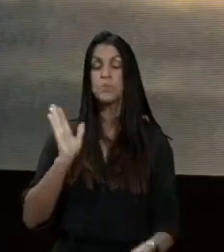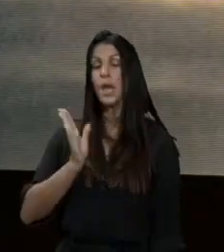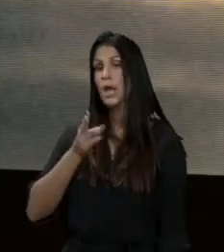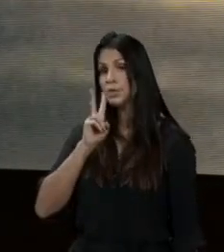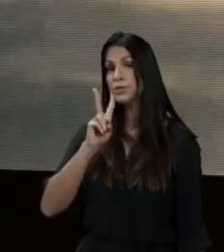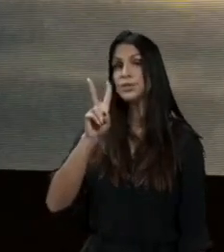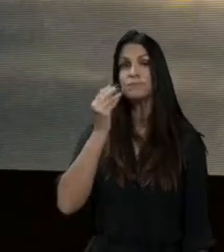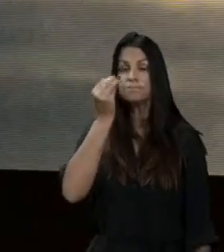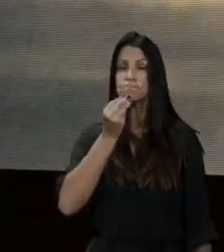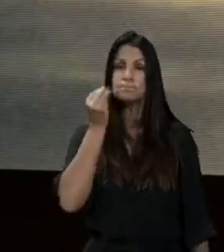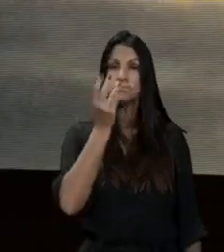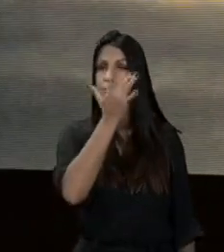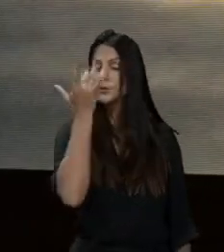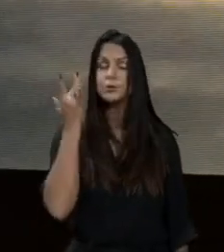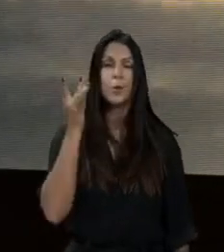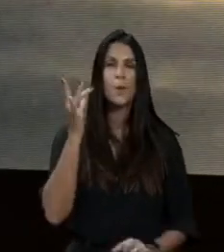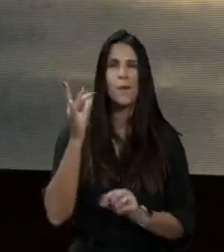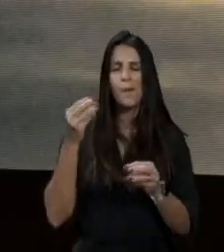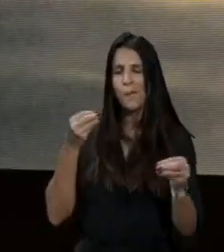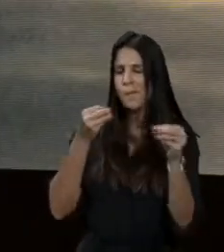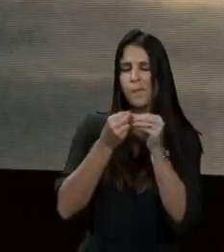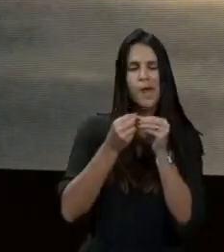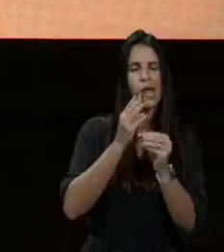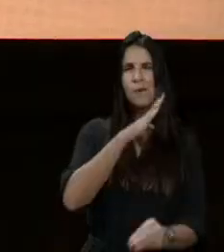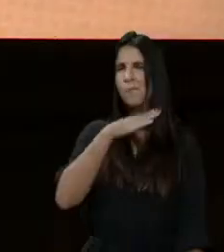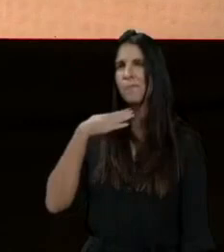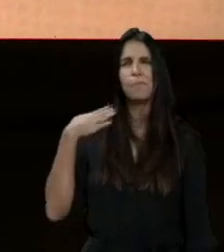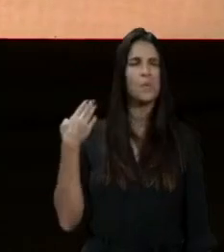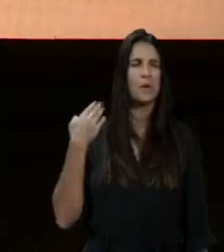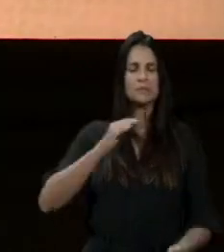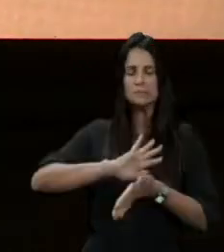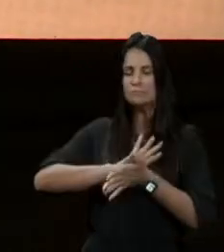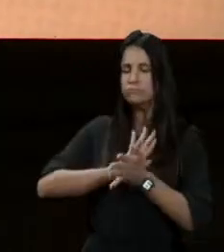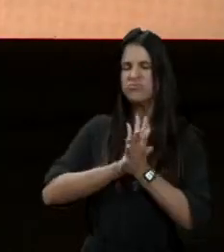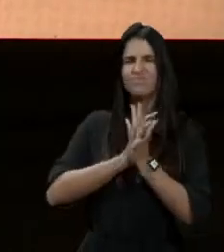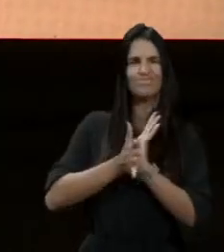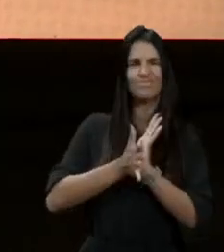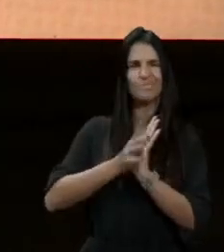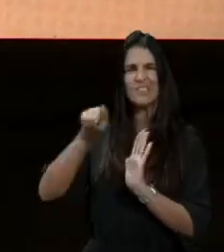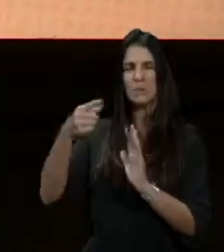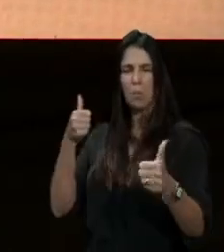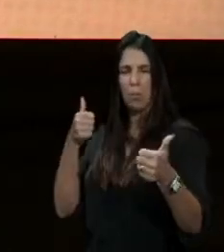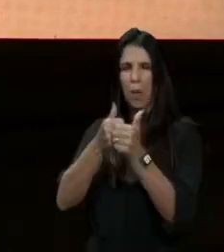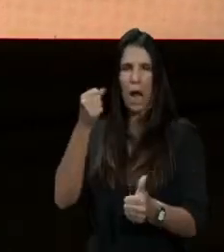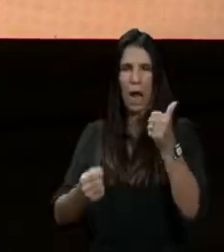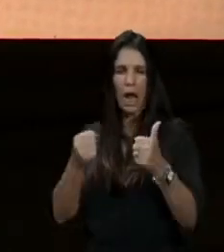totalmente a mercê da Morte quebrada arruinado estragada depois de um acidente